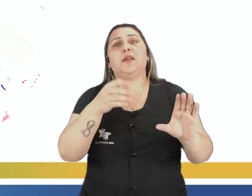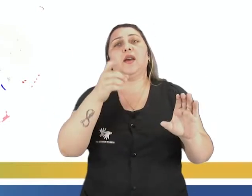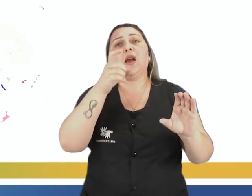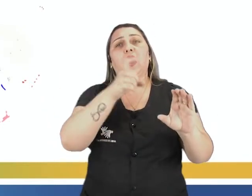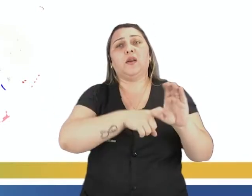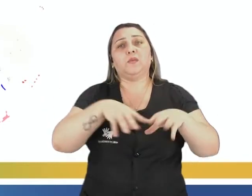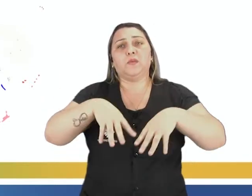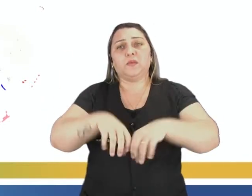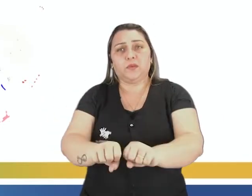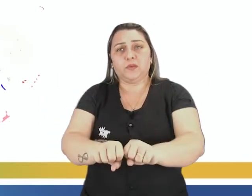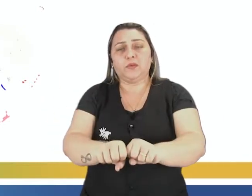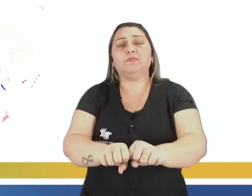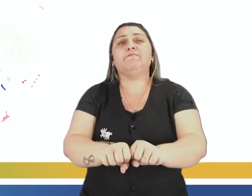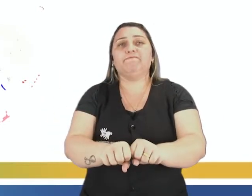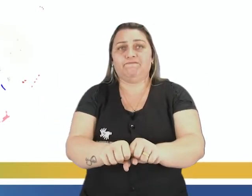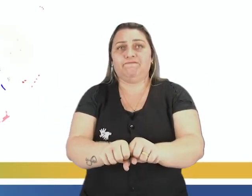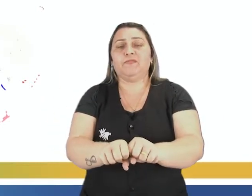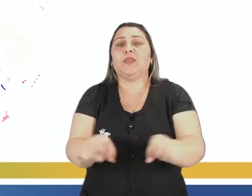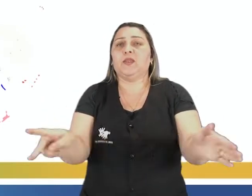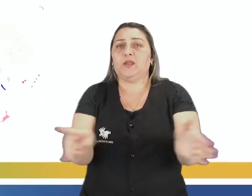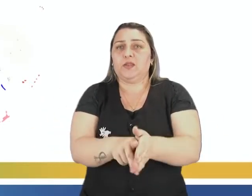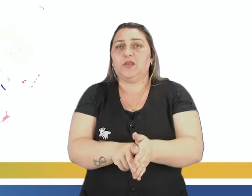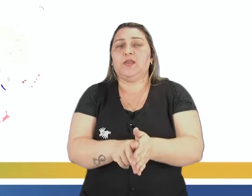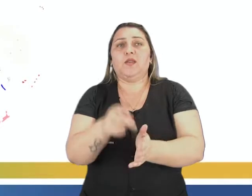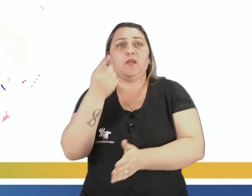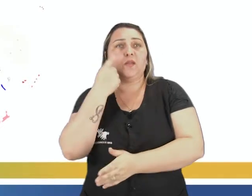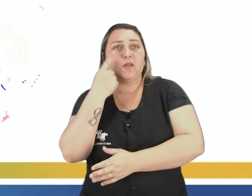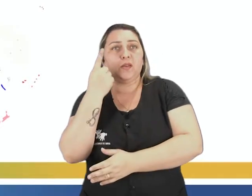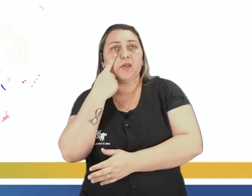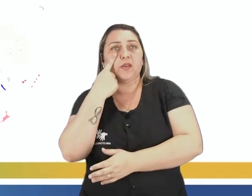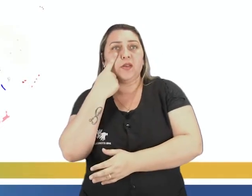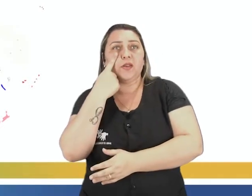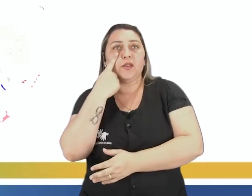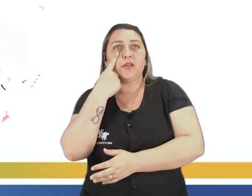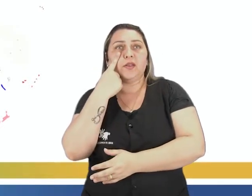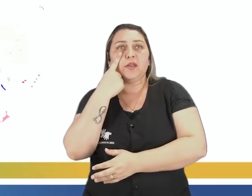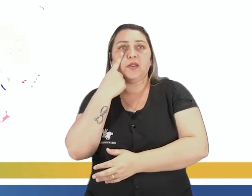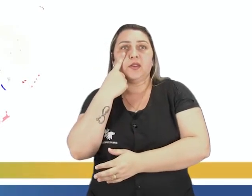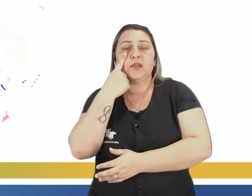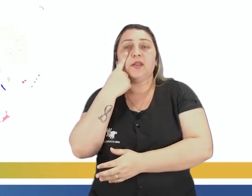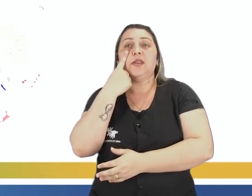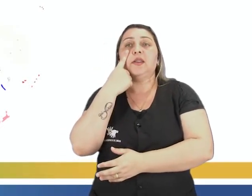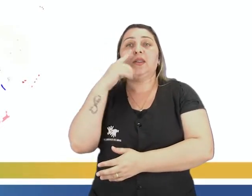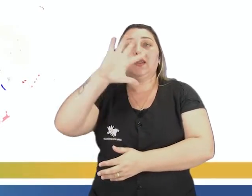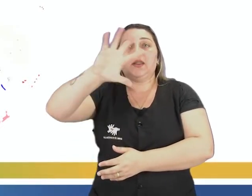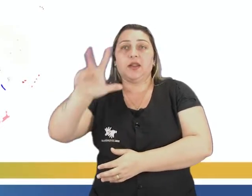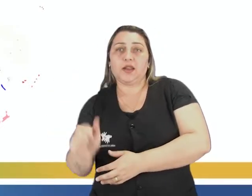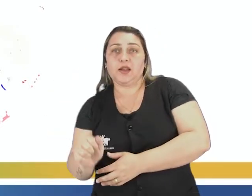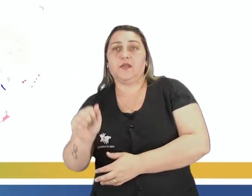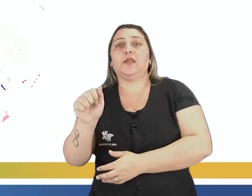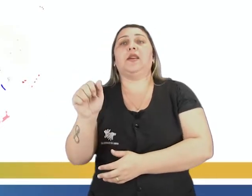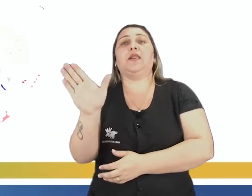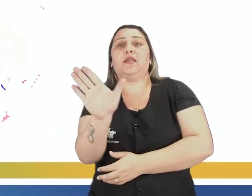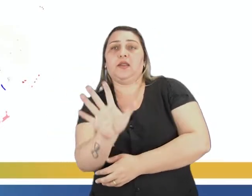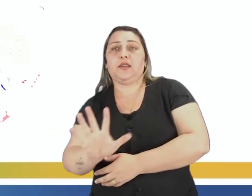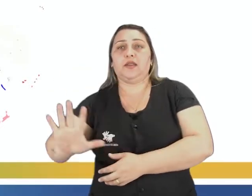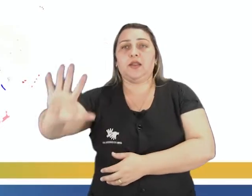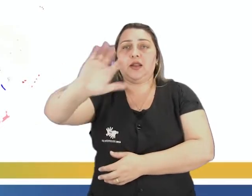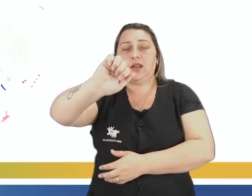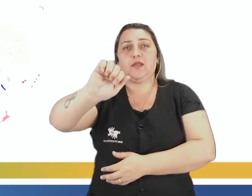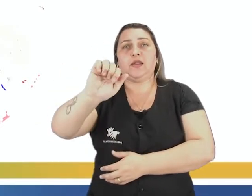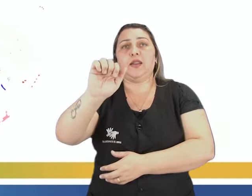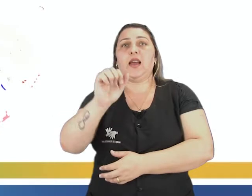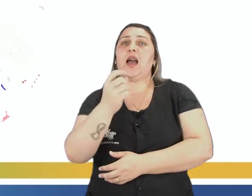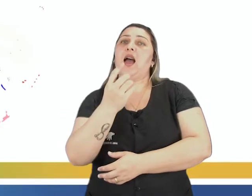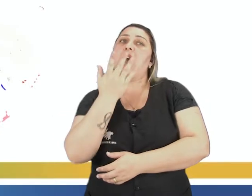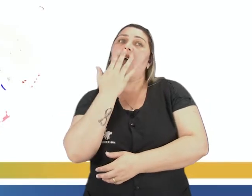colonizadores que estavam aí nessas regiões. Fique bem fixado na região da África e da Ásia, principalmente na área